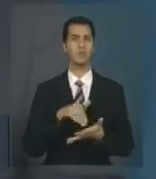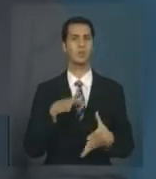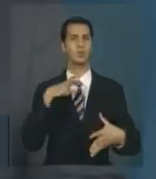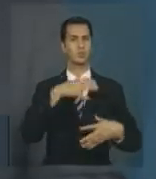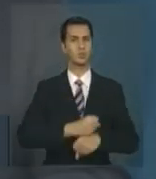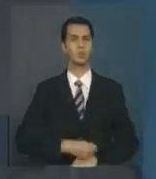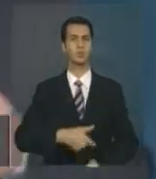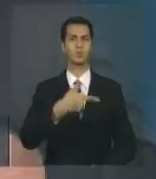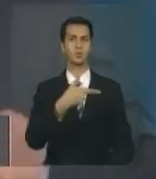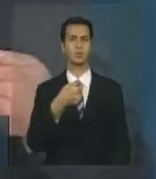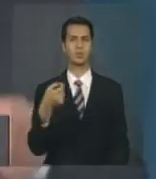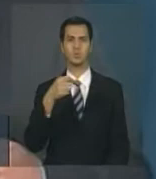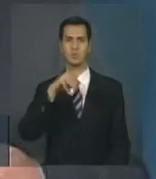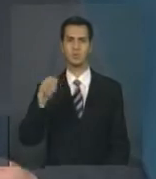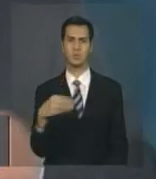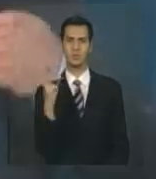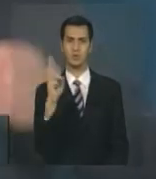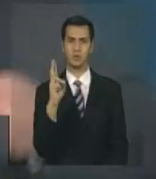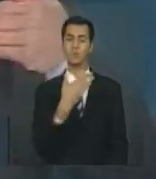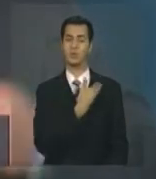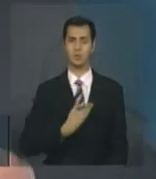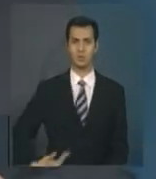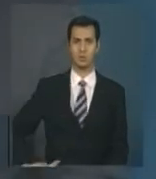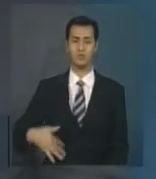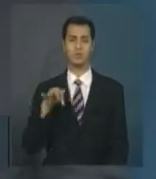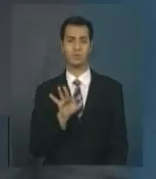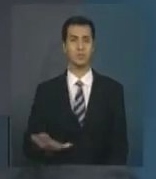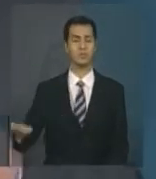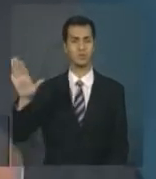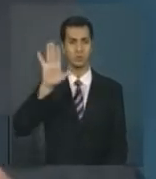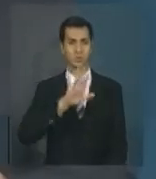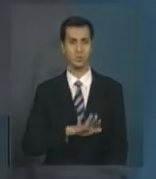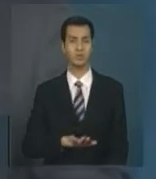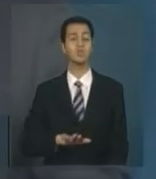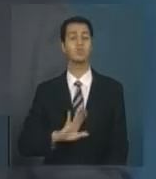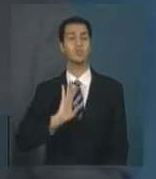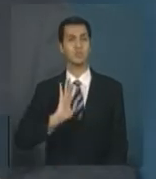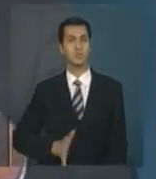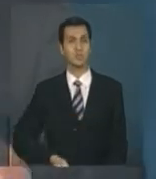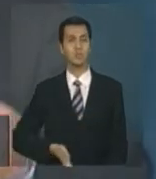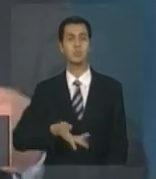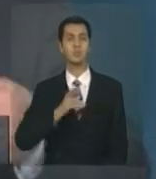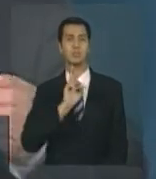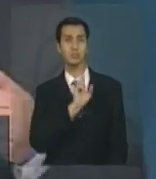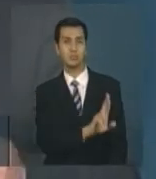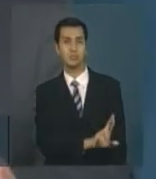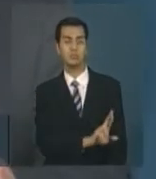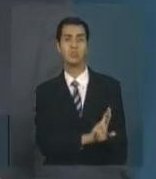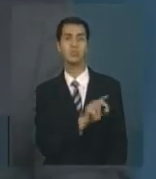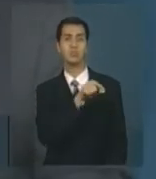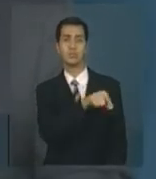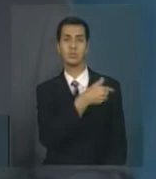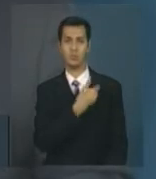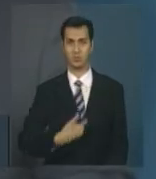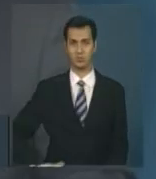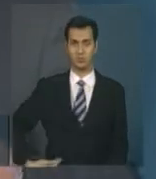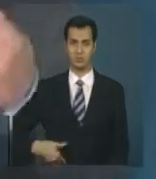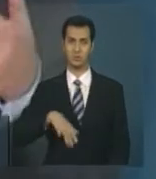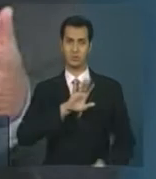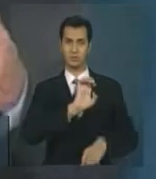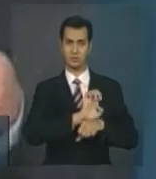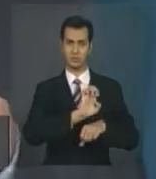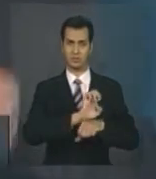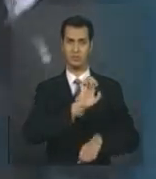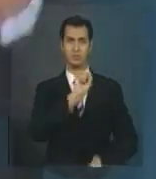reais. E o governo está disposto, o governo federal sinalizou para apoiar o governo de Santa Catarina